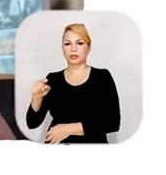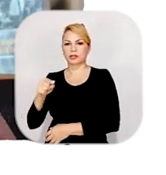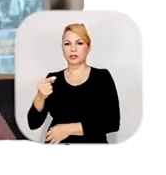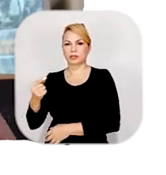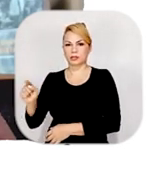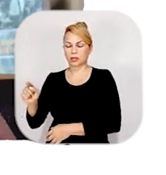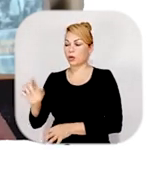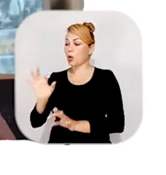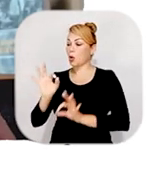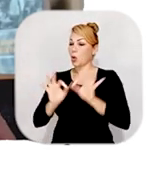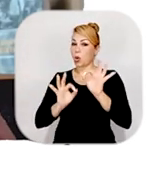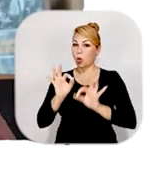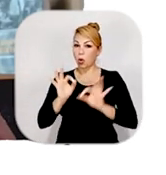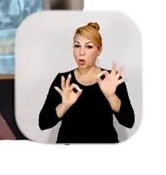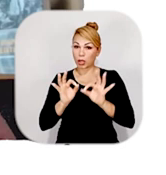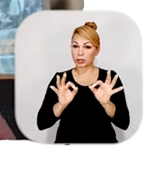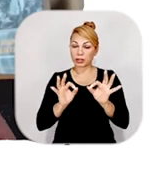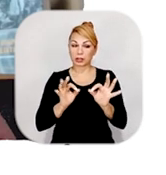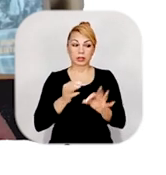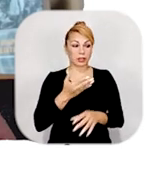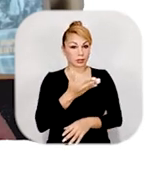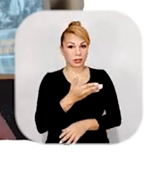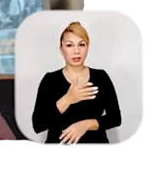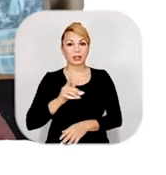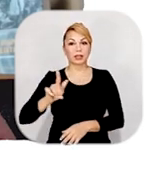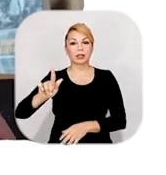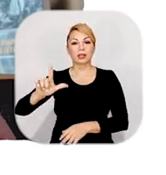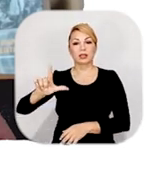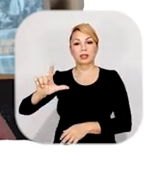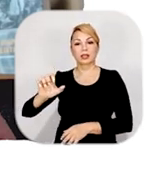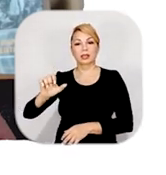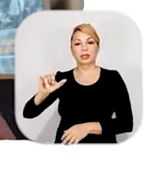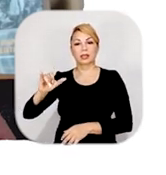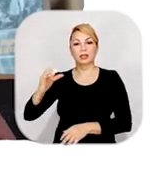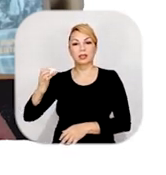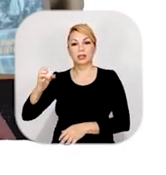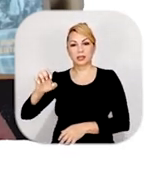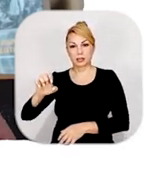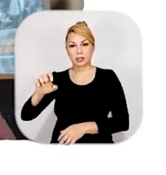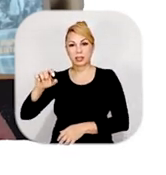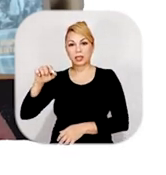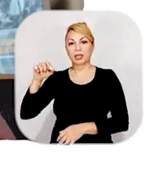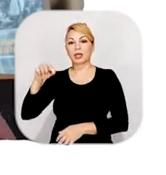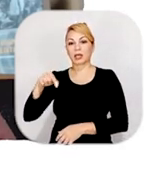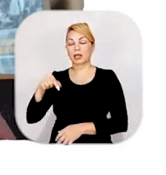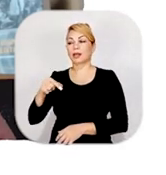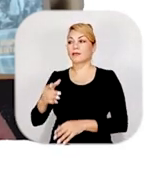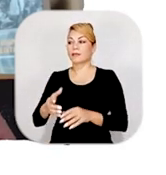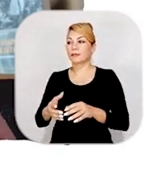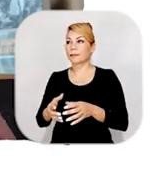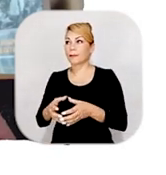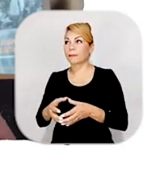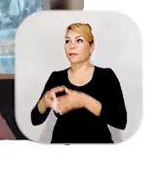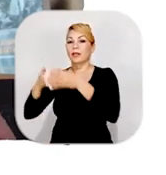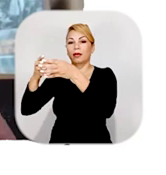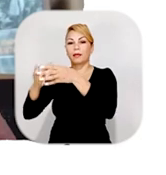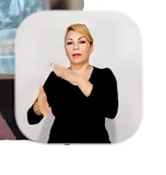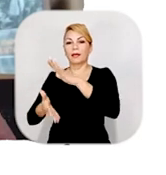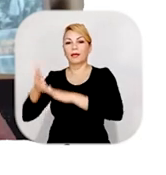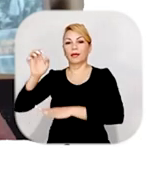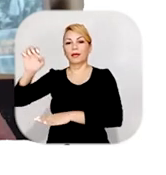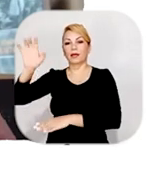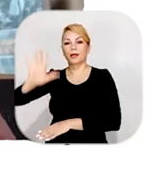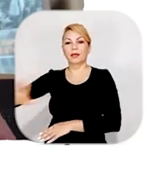e Andreas Schlotauer, quando eles vieram para a Europa para visitar os museus, eles também visitaram o Museu